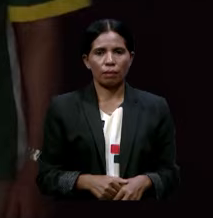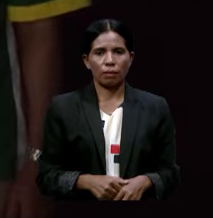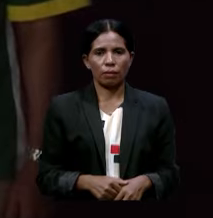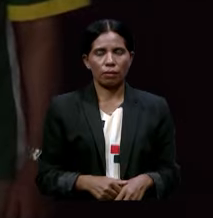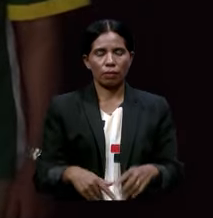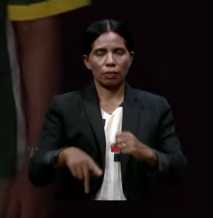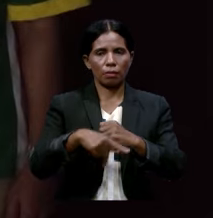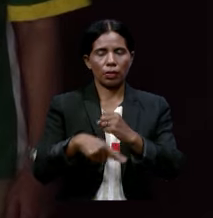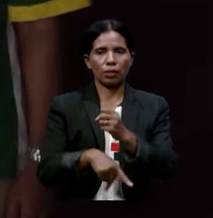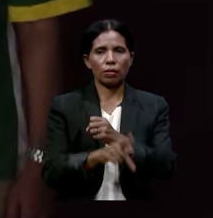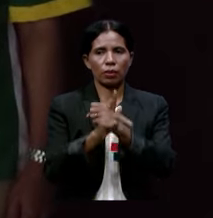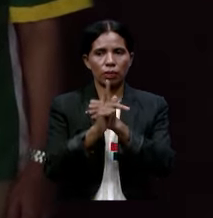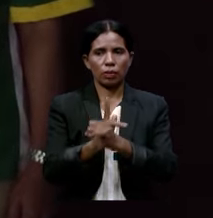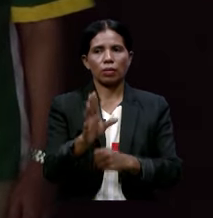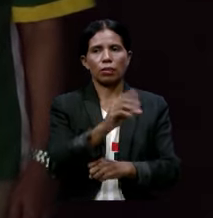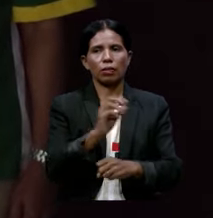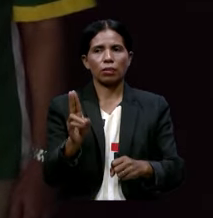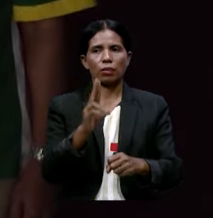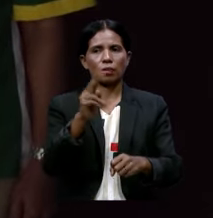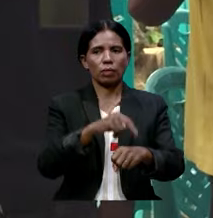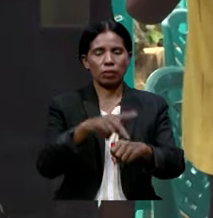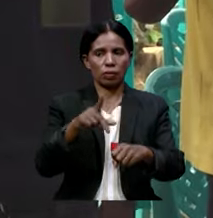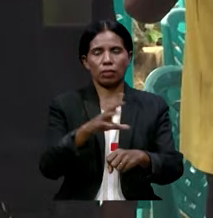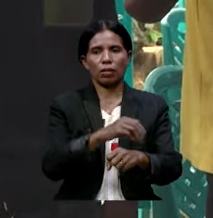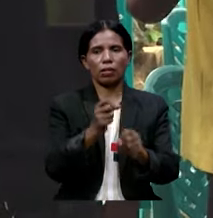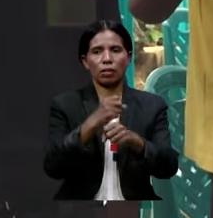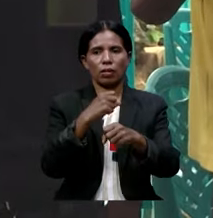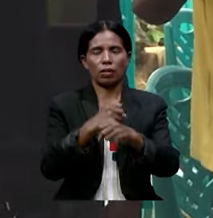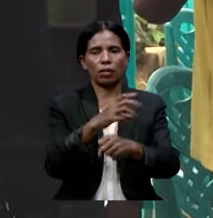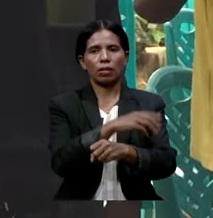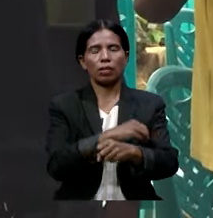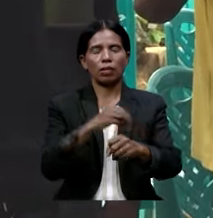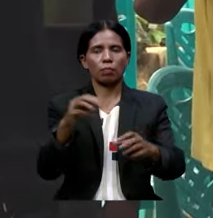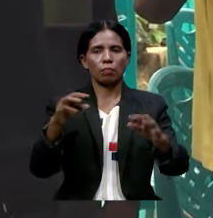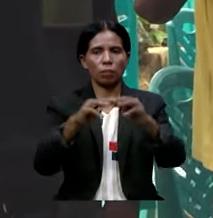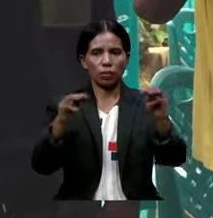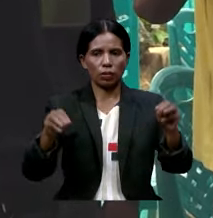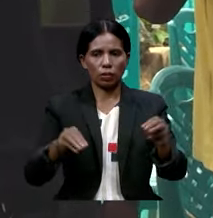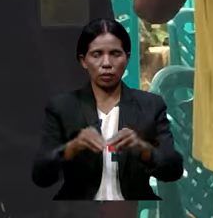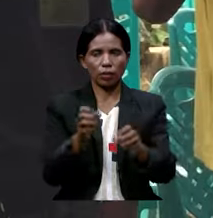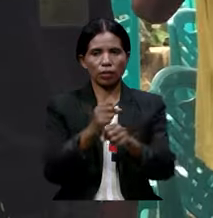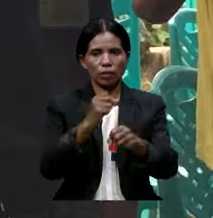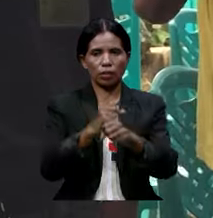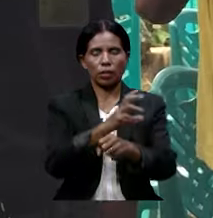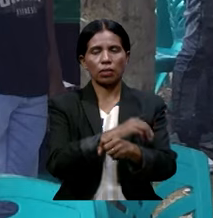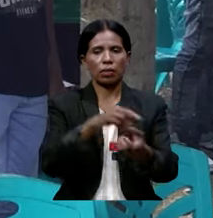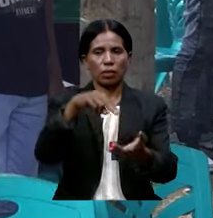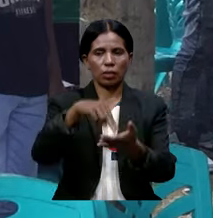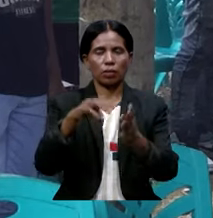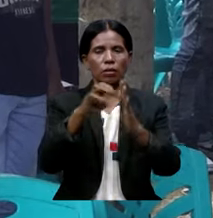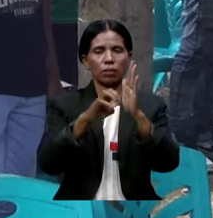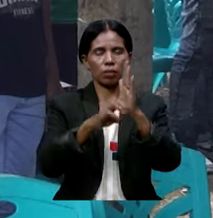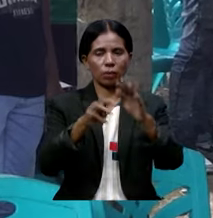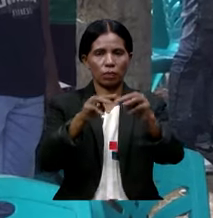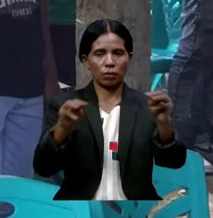Partido Kumane Kaburas Unidade Nacional Timor Ankunto realiza conferência municipal, onde a meeting não estabelece estrutura